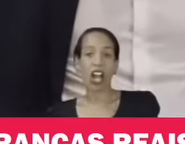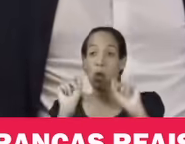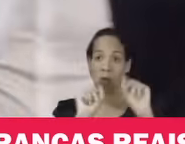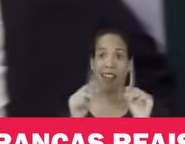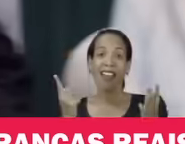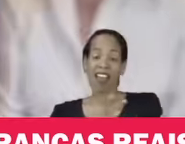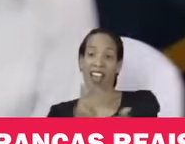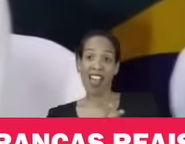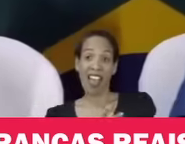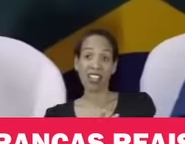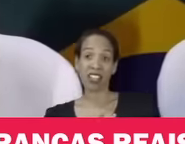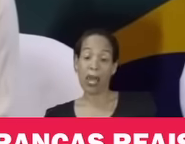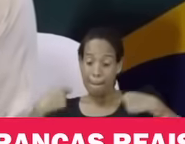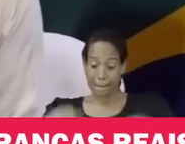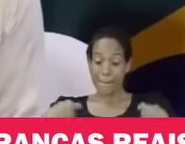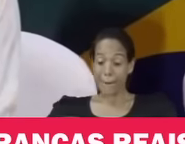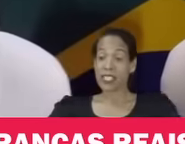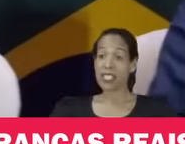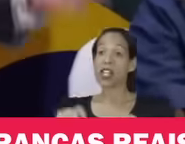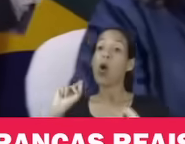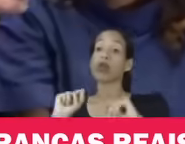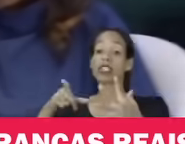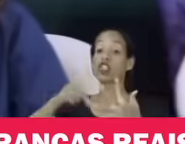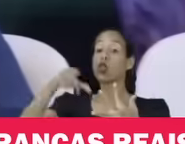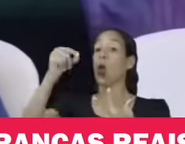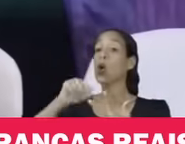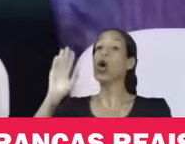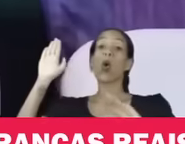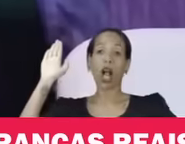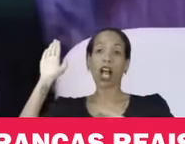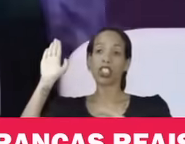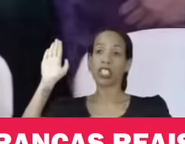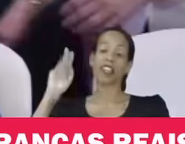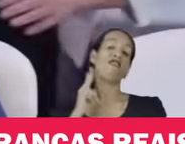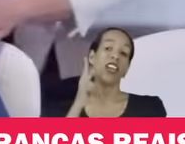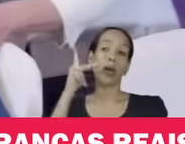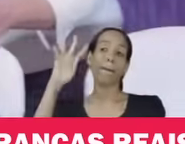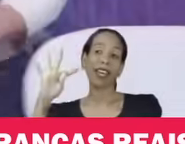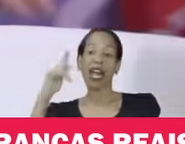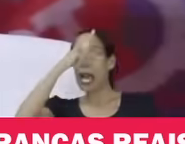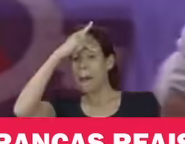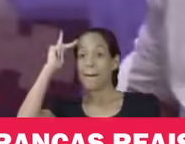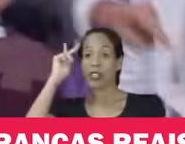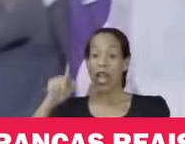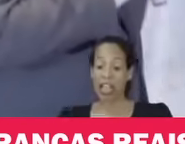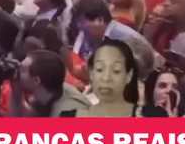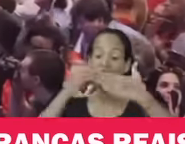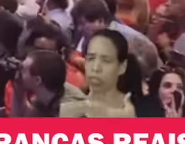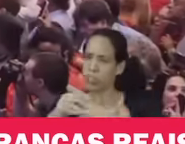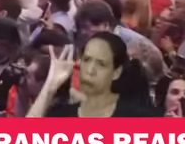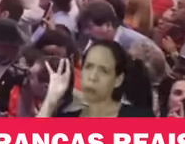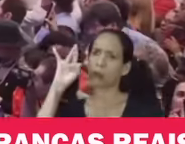errado é que a gente precisa escolher como candidato a vereador do PT as pessoas que são lideranças reais